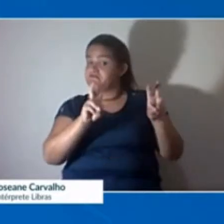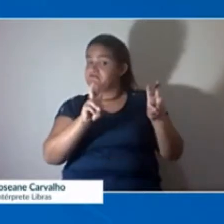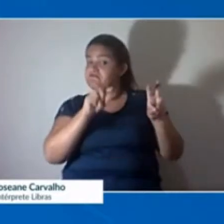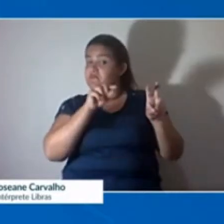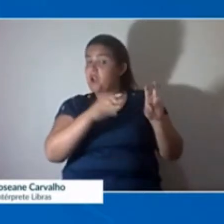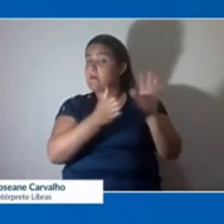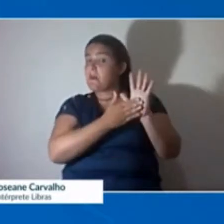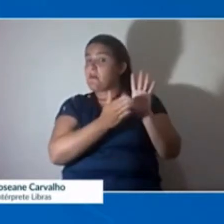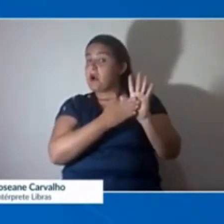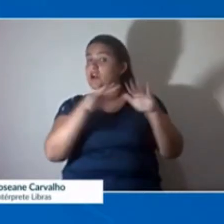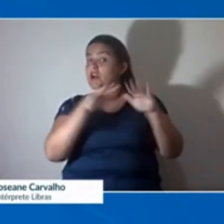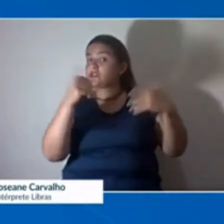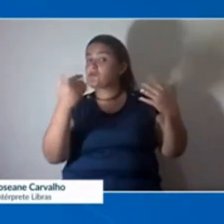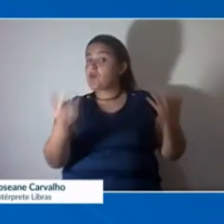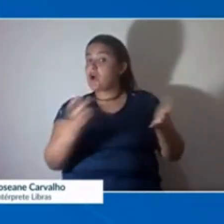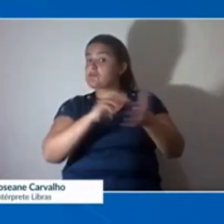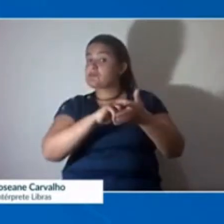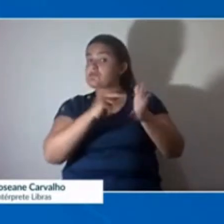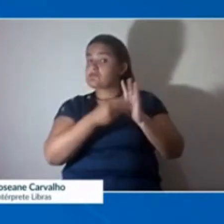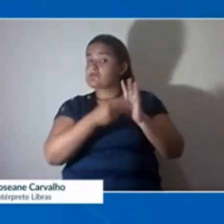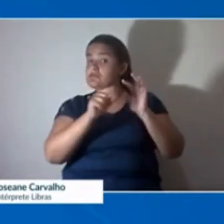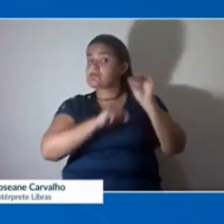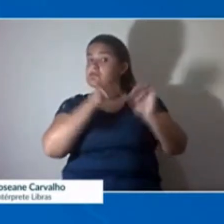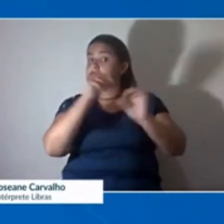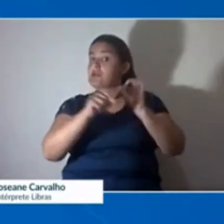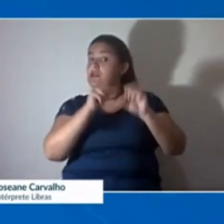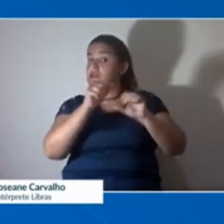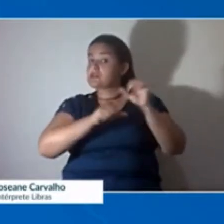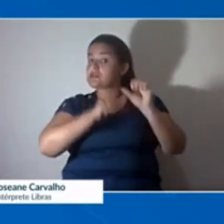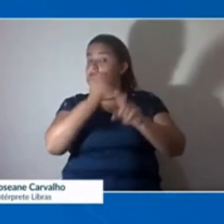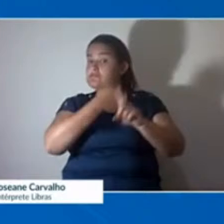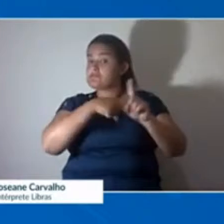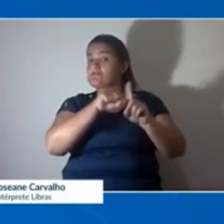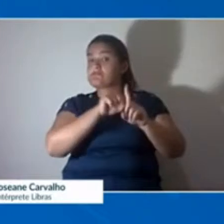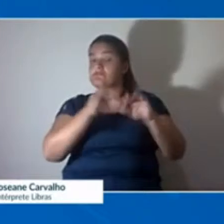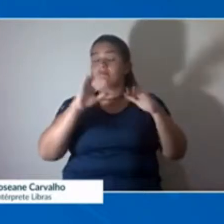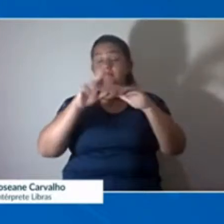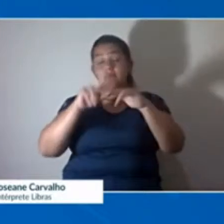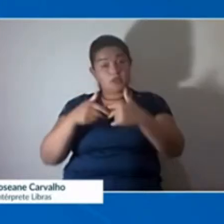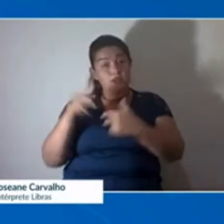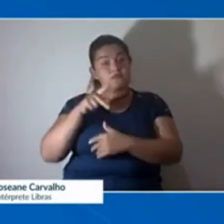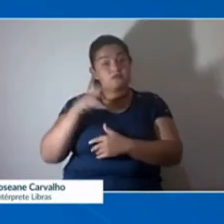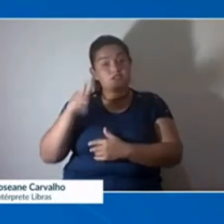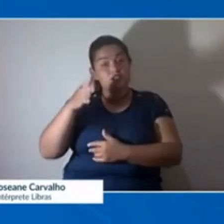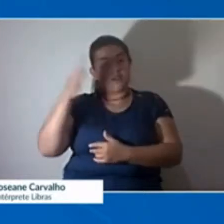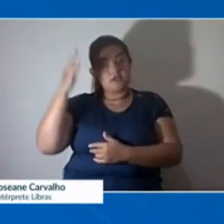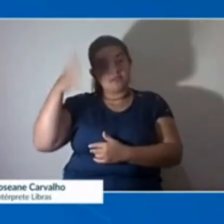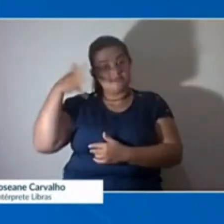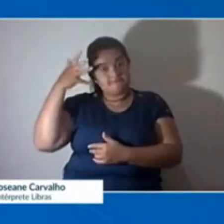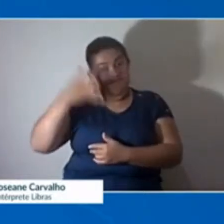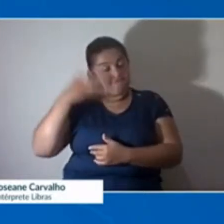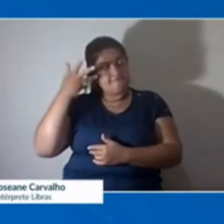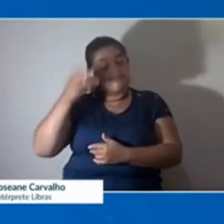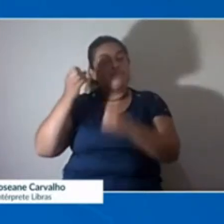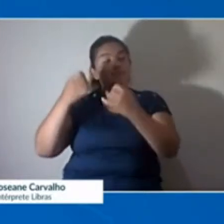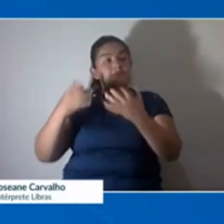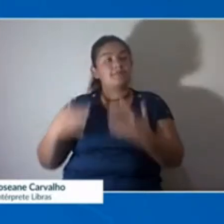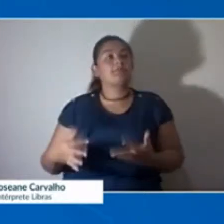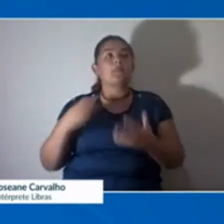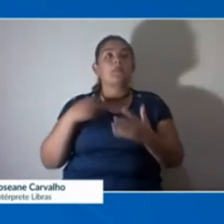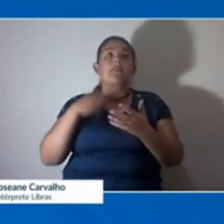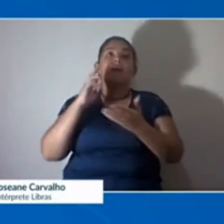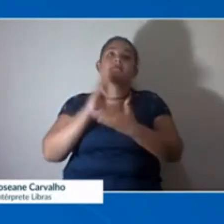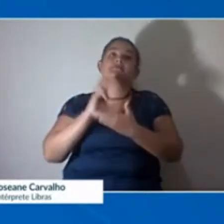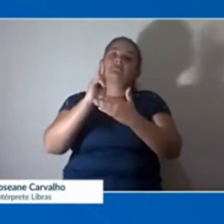né? Então, a professora falou, a gente busca ressaltar esses demarcadores que